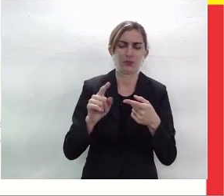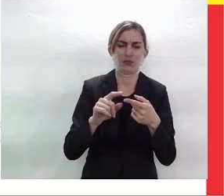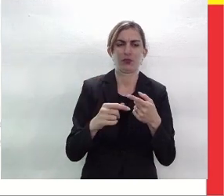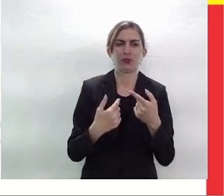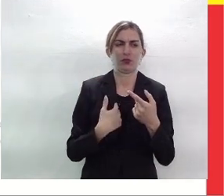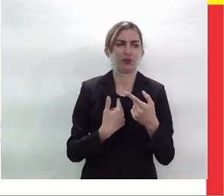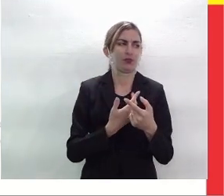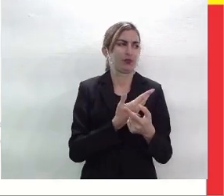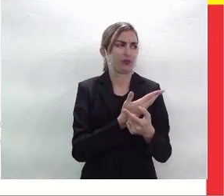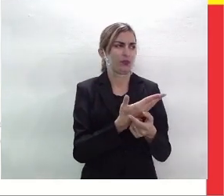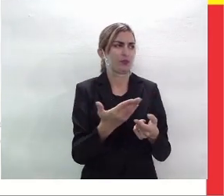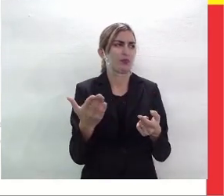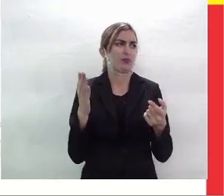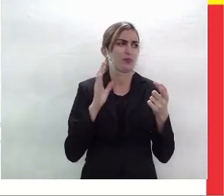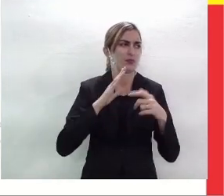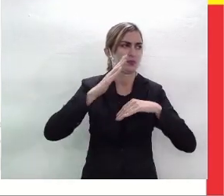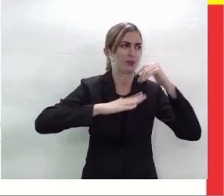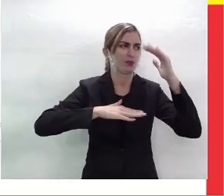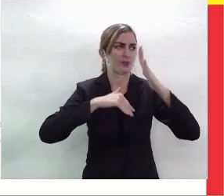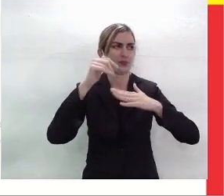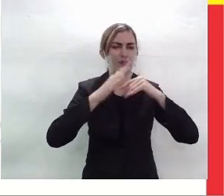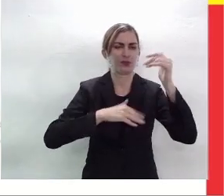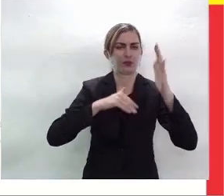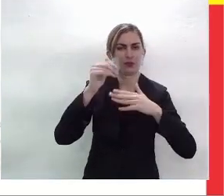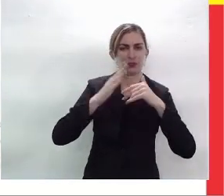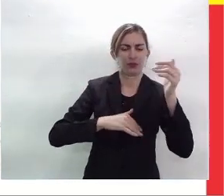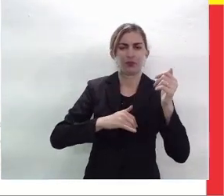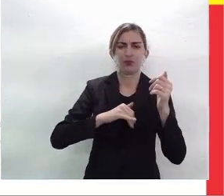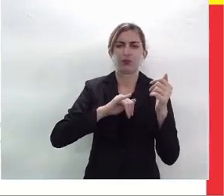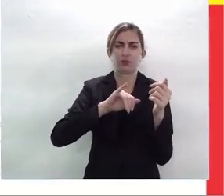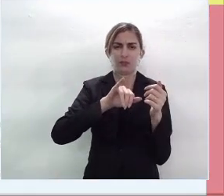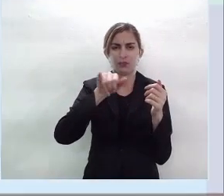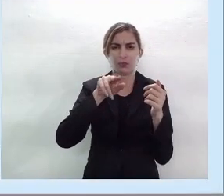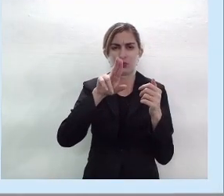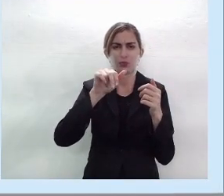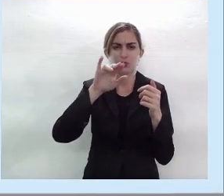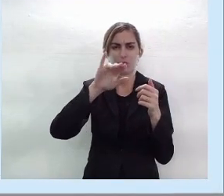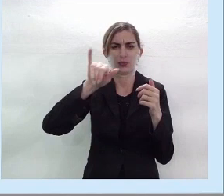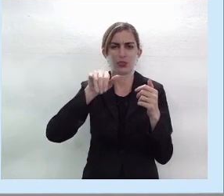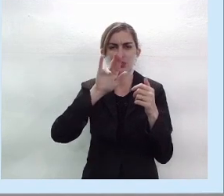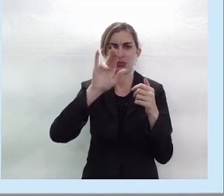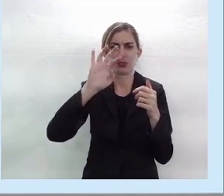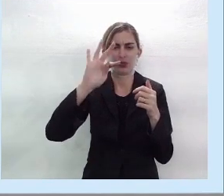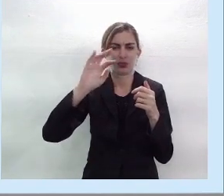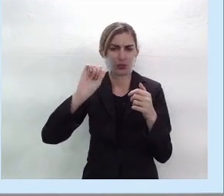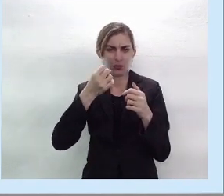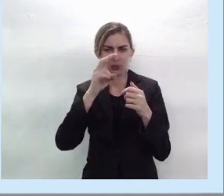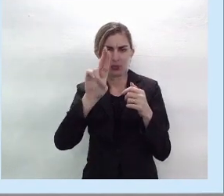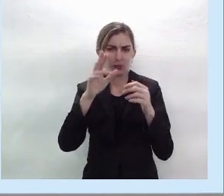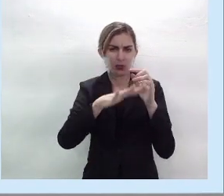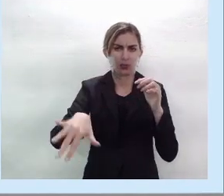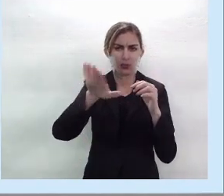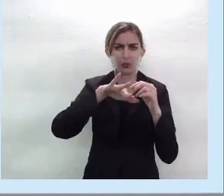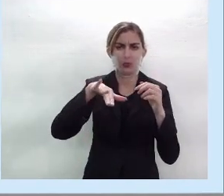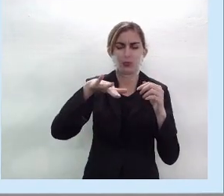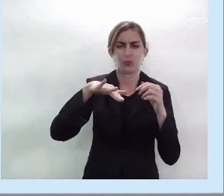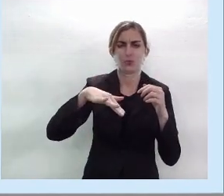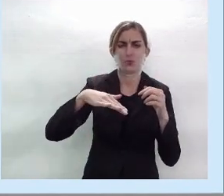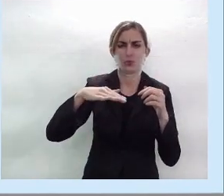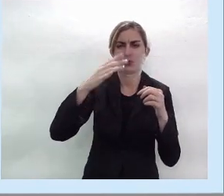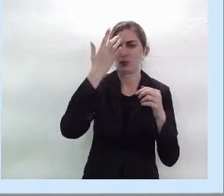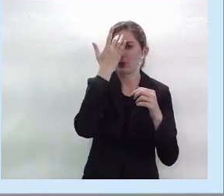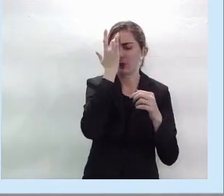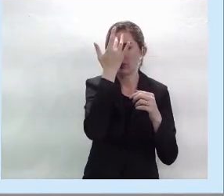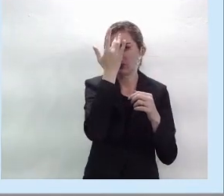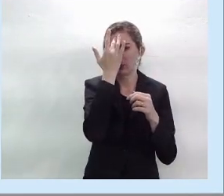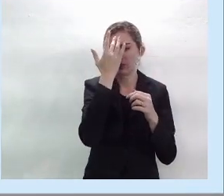o jiu-jitsu se originou das peregrinações dos monges budistas, né, ali na região mais ou menos